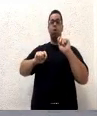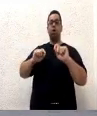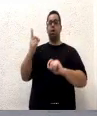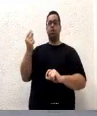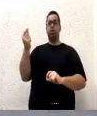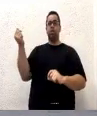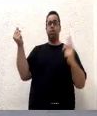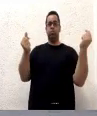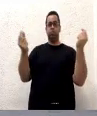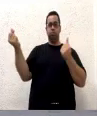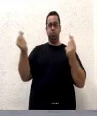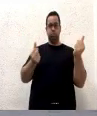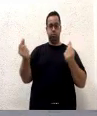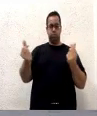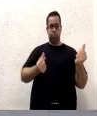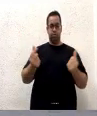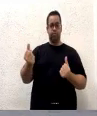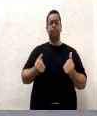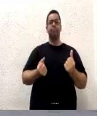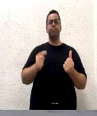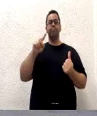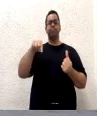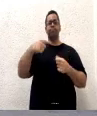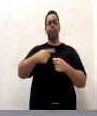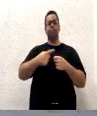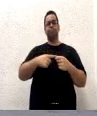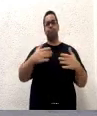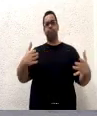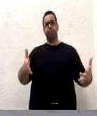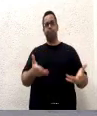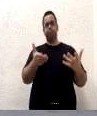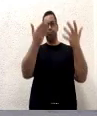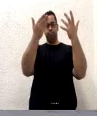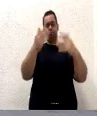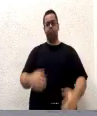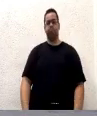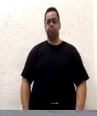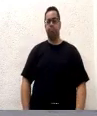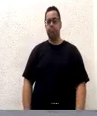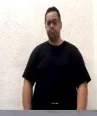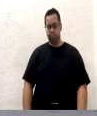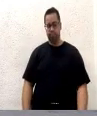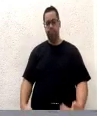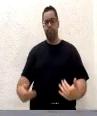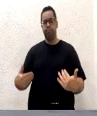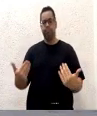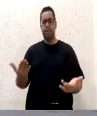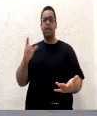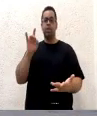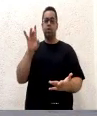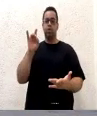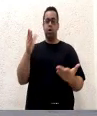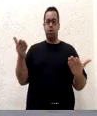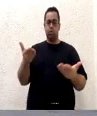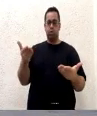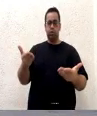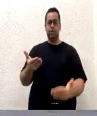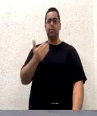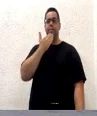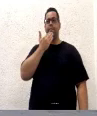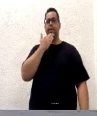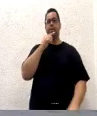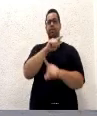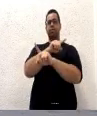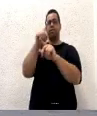e as pessoas conhecerem também a história e todo o potencial que é de Cordeirópolis. Então, é mais isso, presidente. Peço aos nobres pares